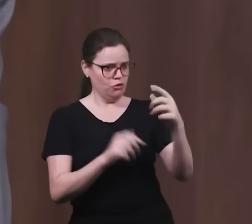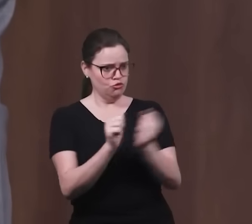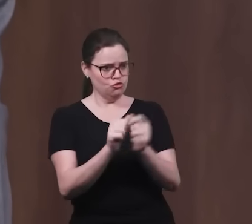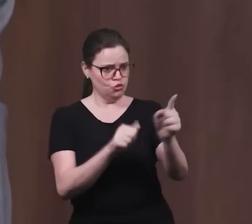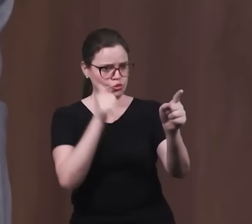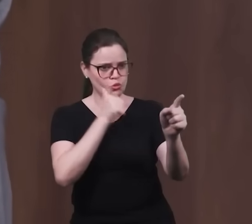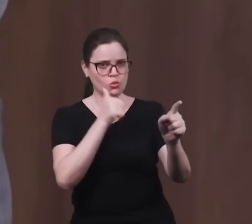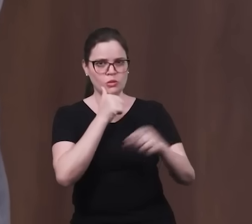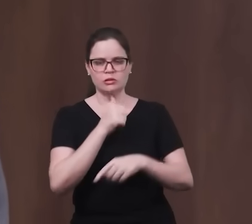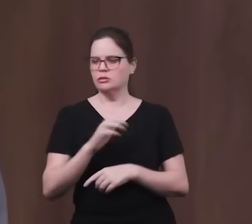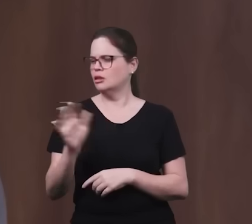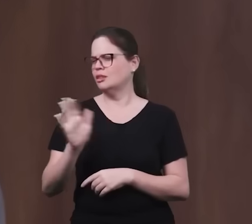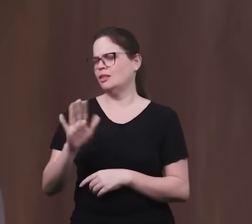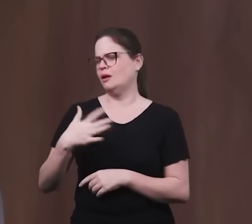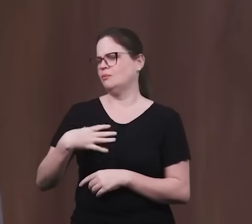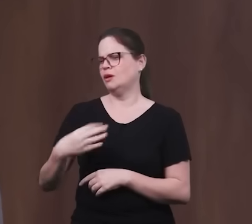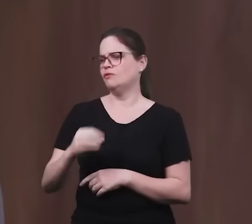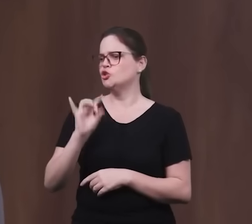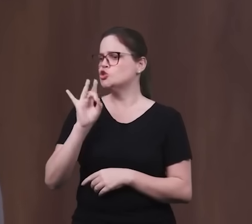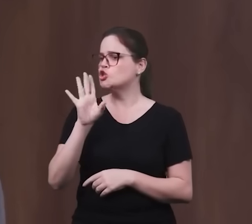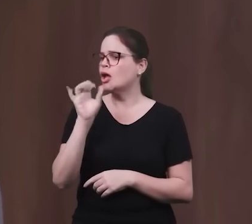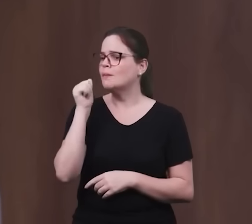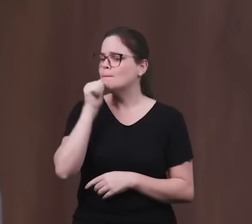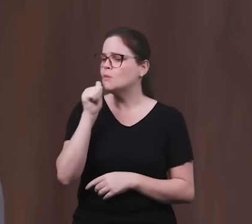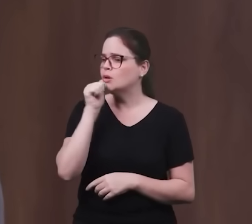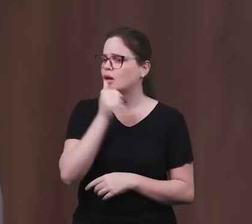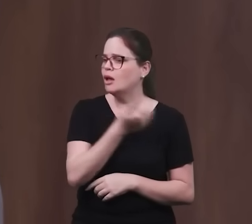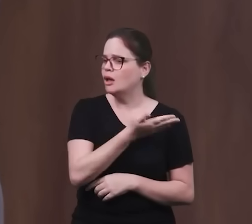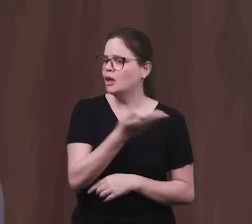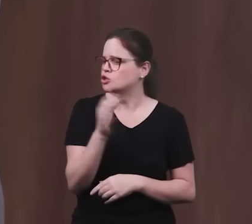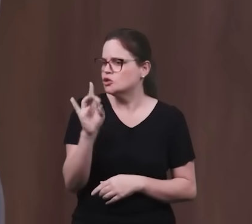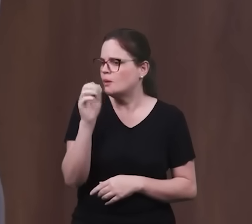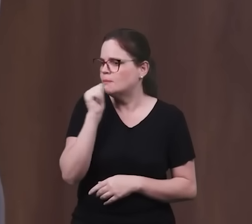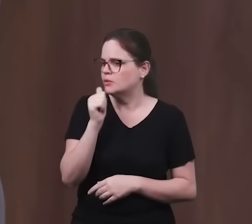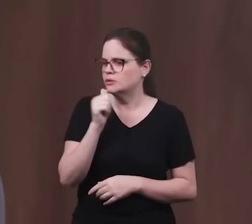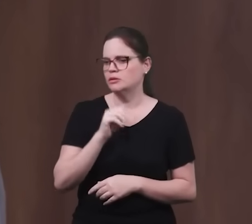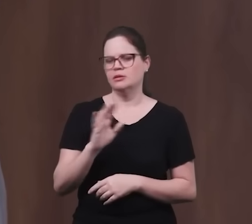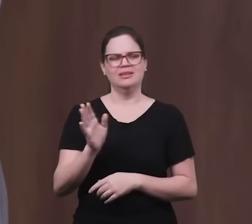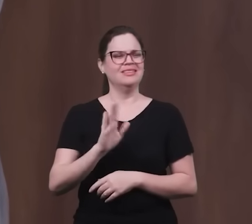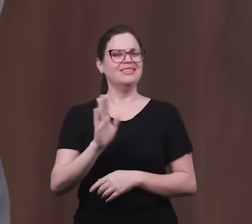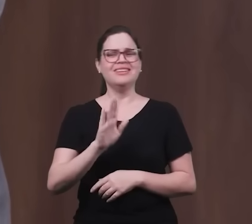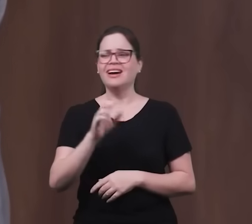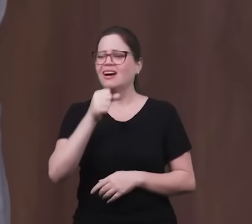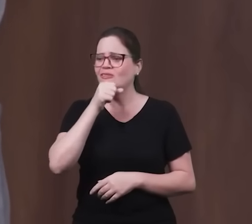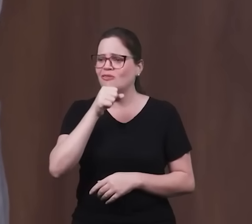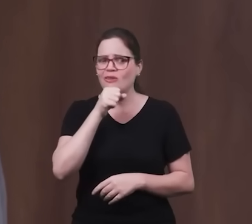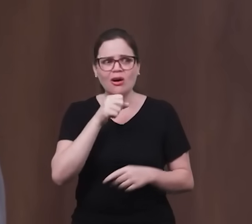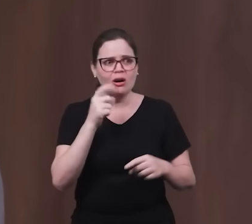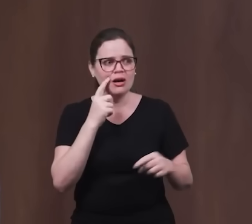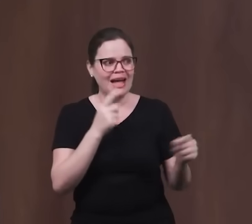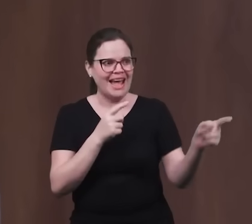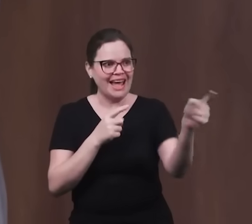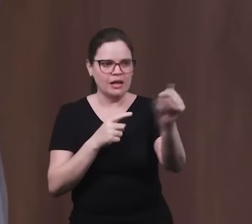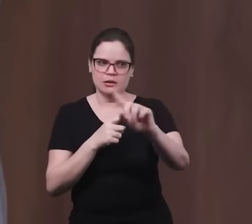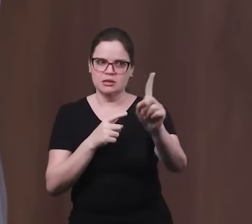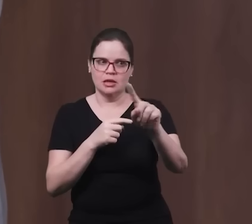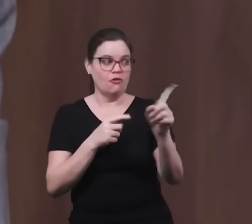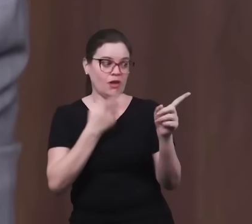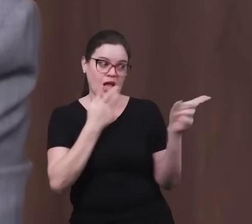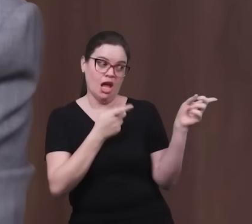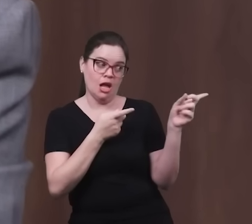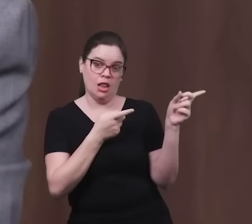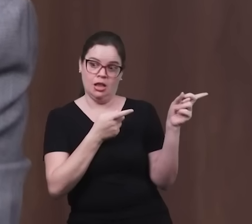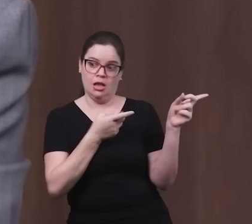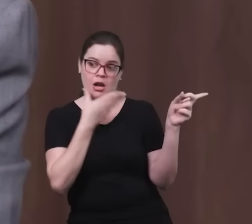elas. Não, minha filha, são todas irmãs. Não, vó, eu não estou falando dela, eu